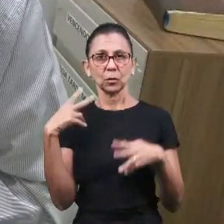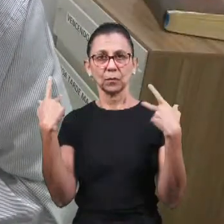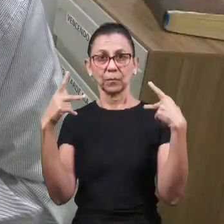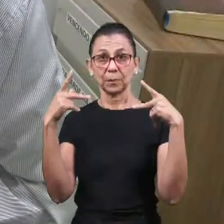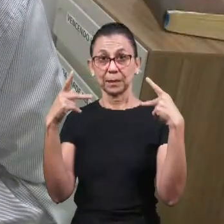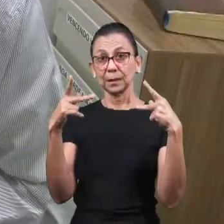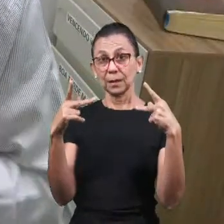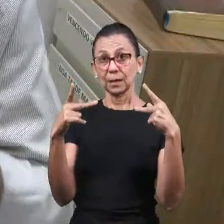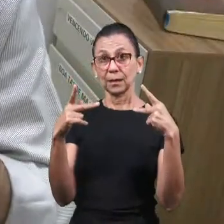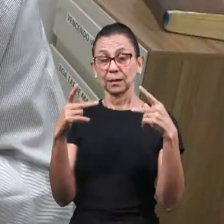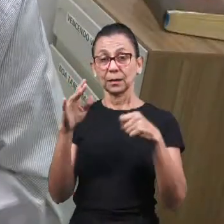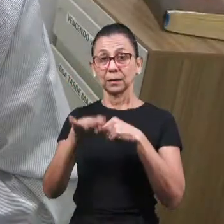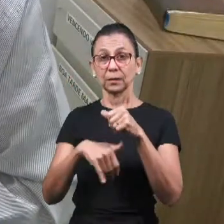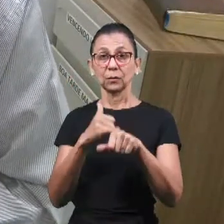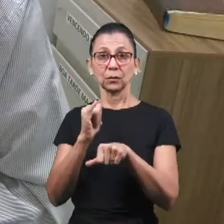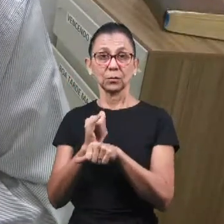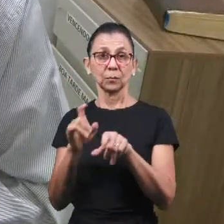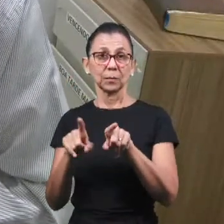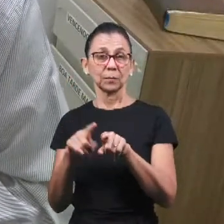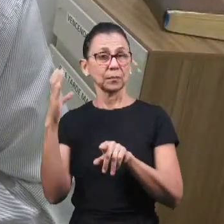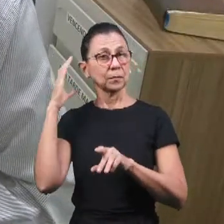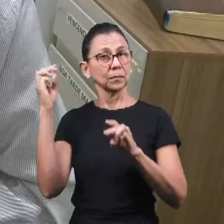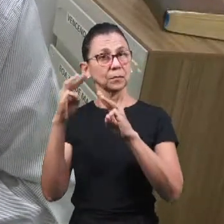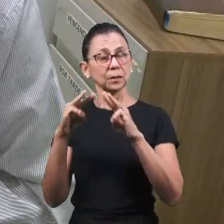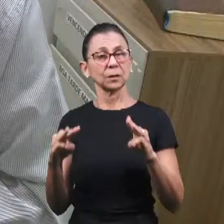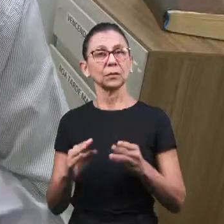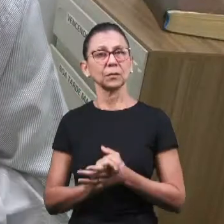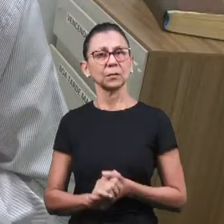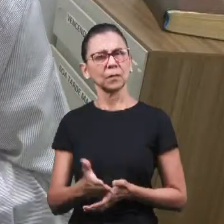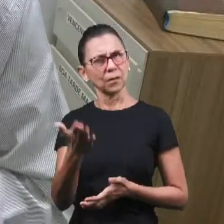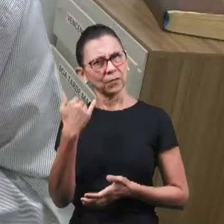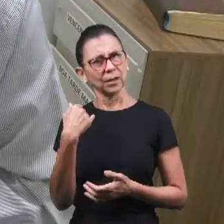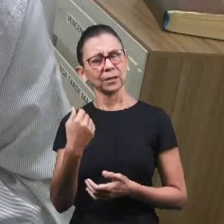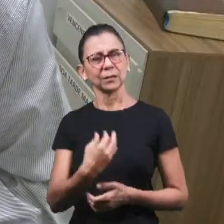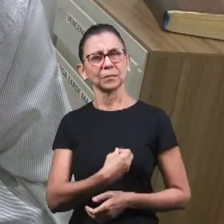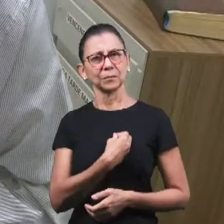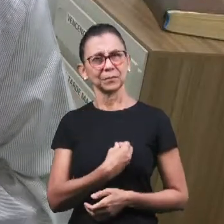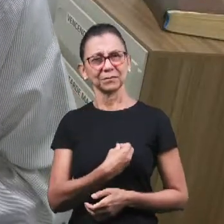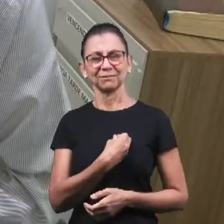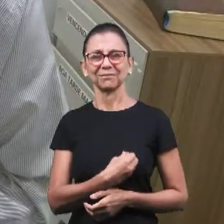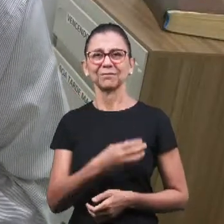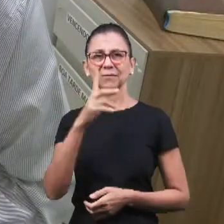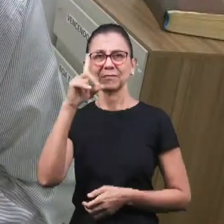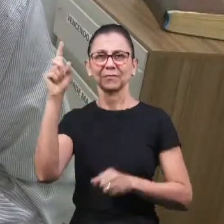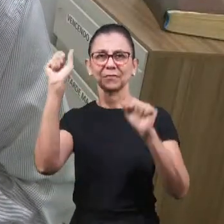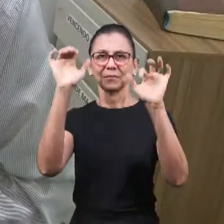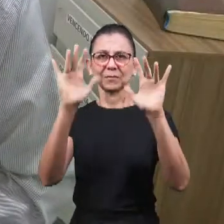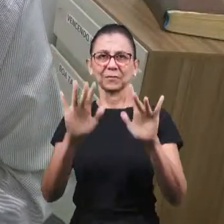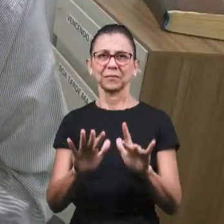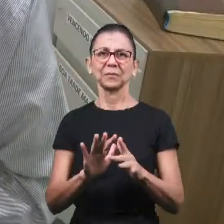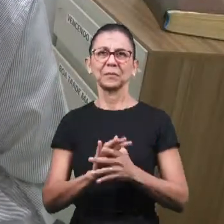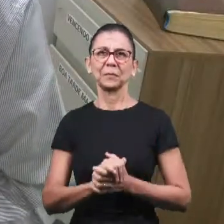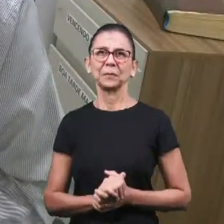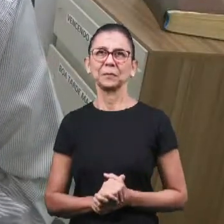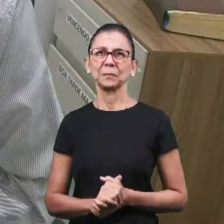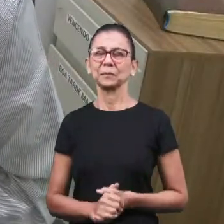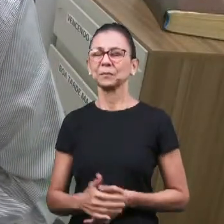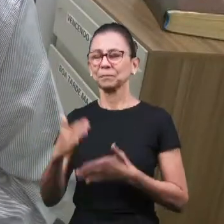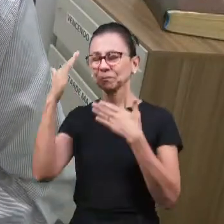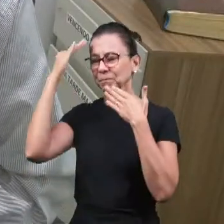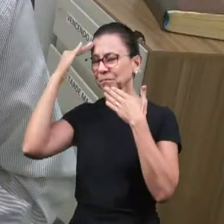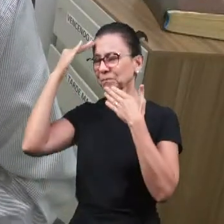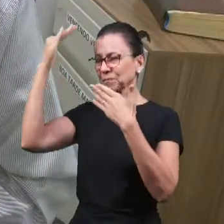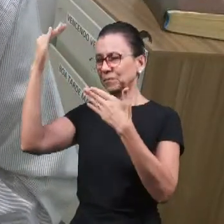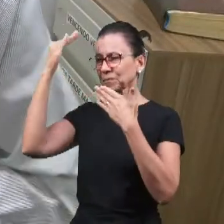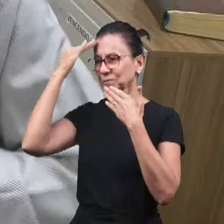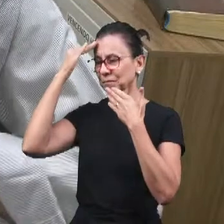aqui na Rádio Manaim. E eu quero renovar o convite para que você possa participar conosco e receber a sua bênção nessa noite. Pastor, mais uma vez, muito obrigado. Que